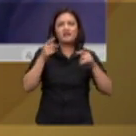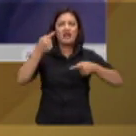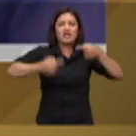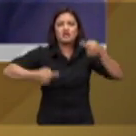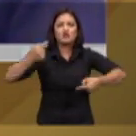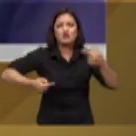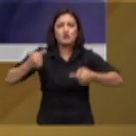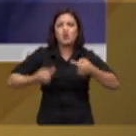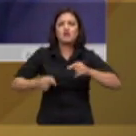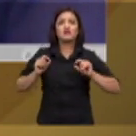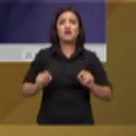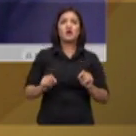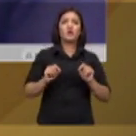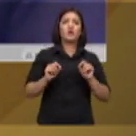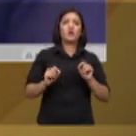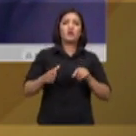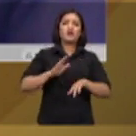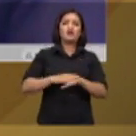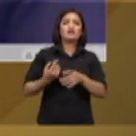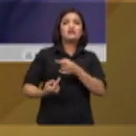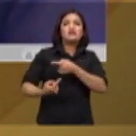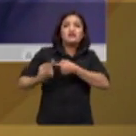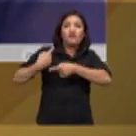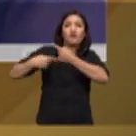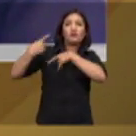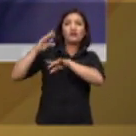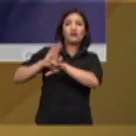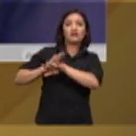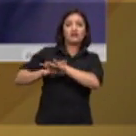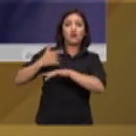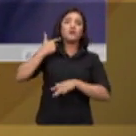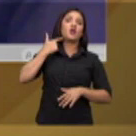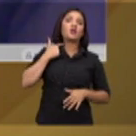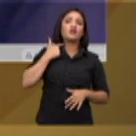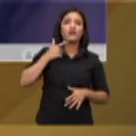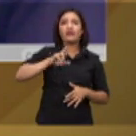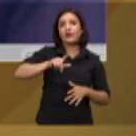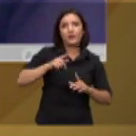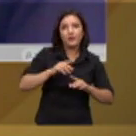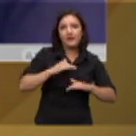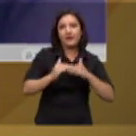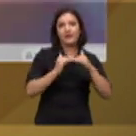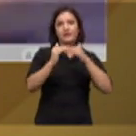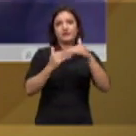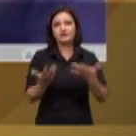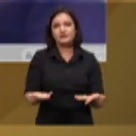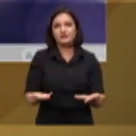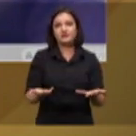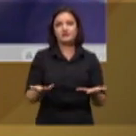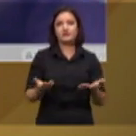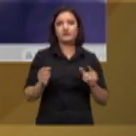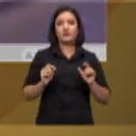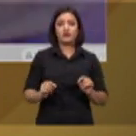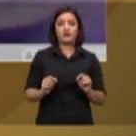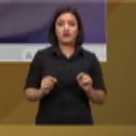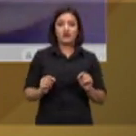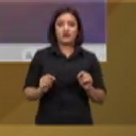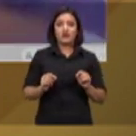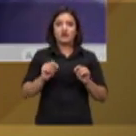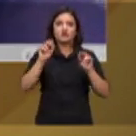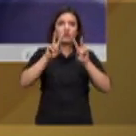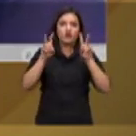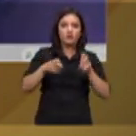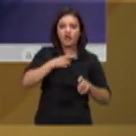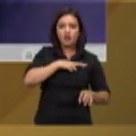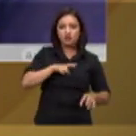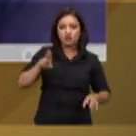discussão sobre a regressividade das loterias e não a sua progressividade, sobre matrizes